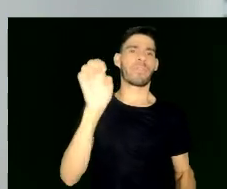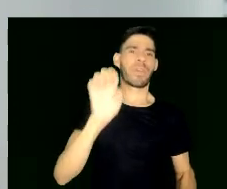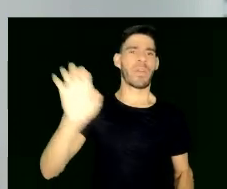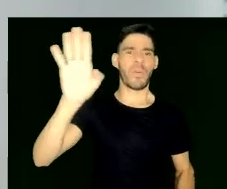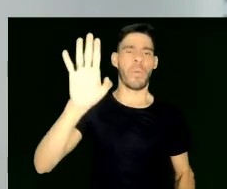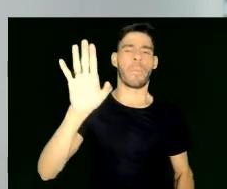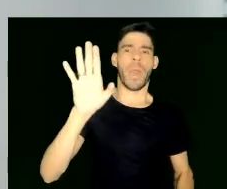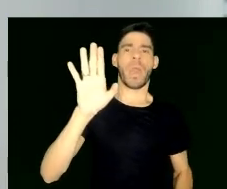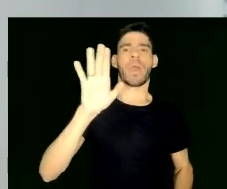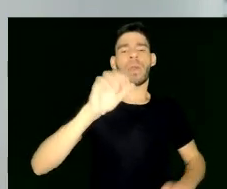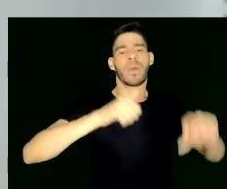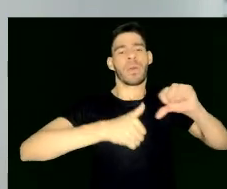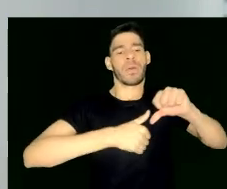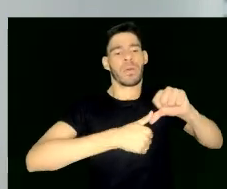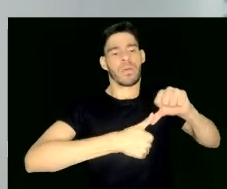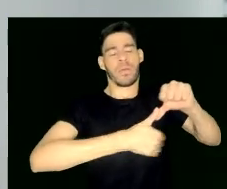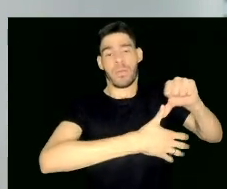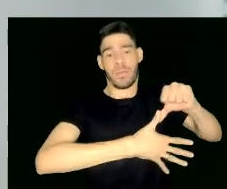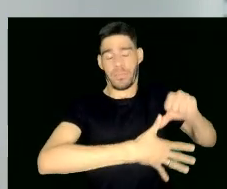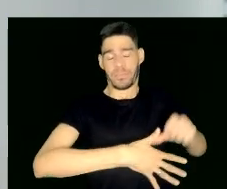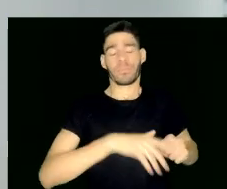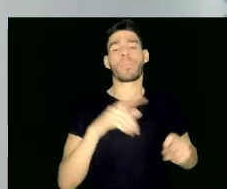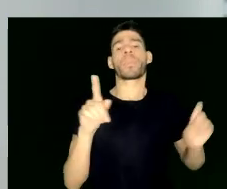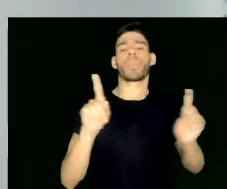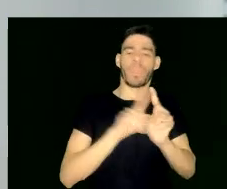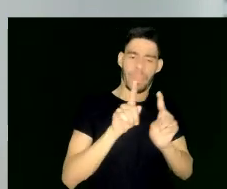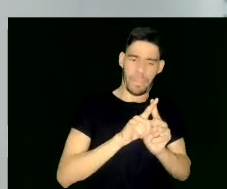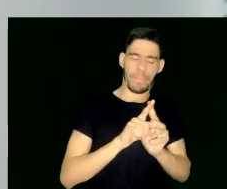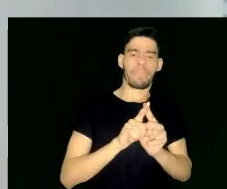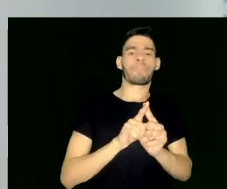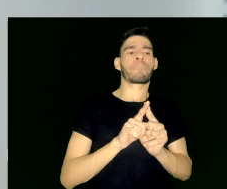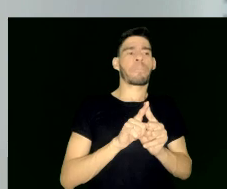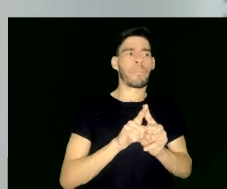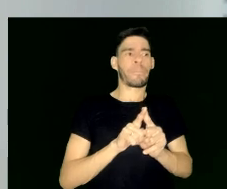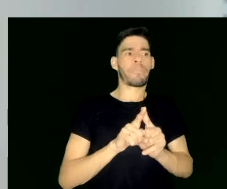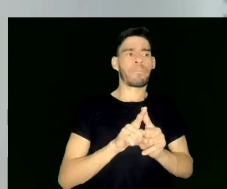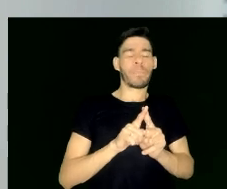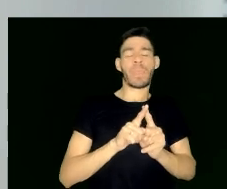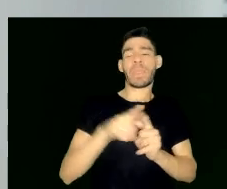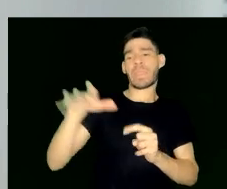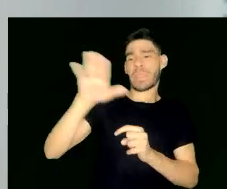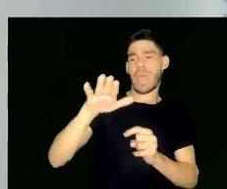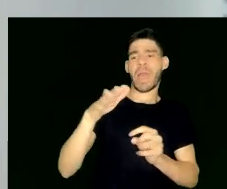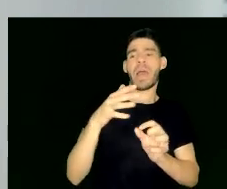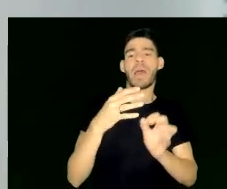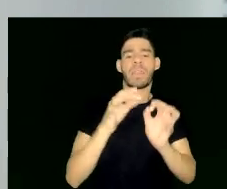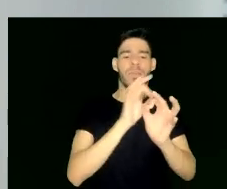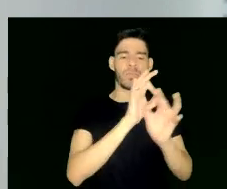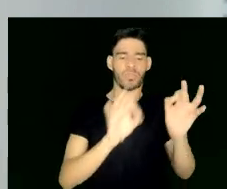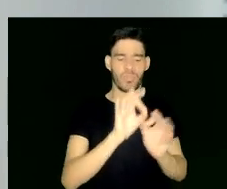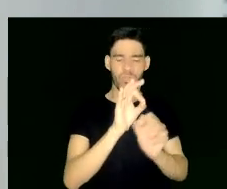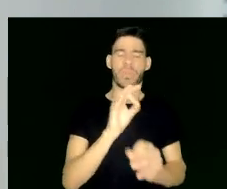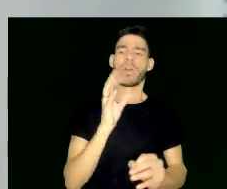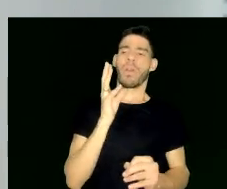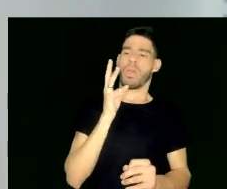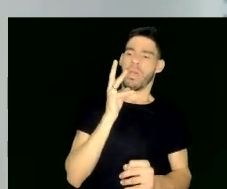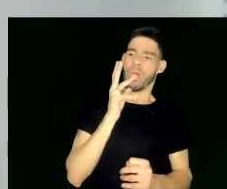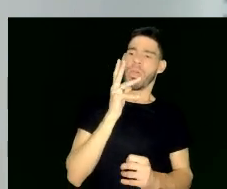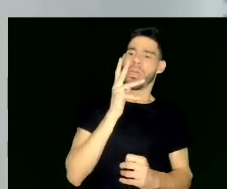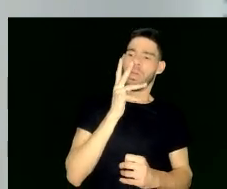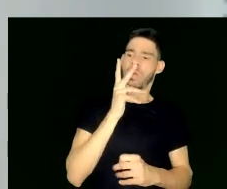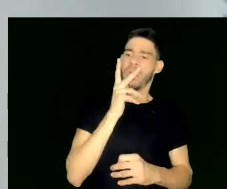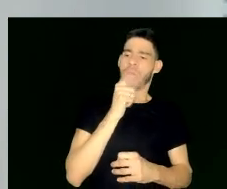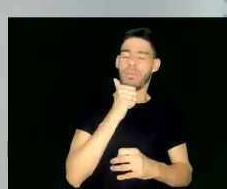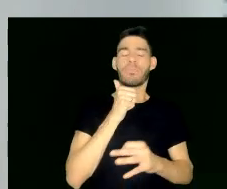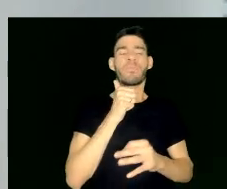africanas, sul-americanas também, há medidas lentas, medidas jurídicas, inclusive,